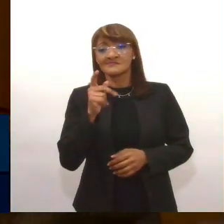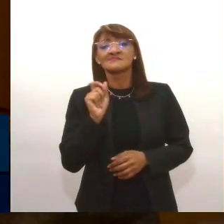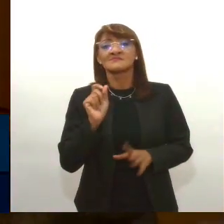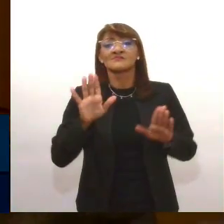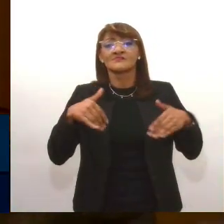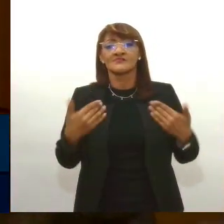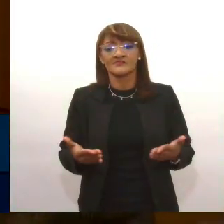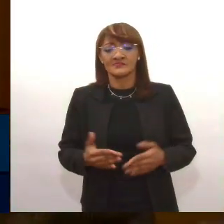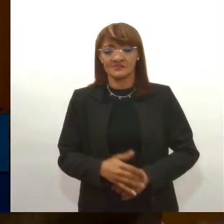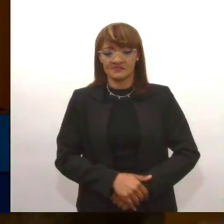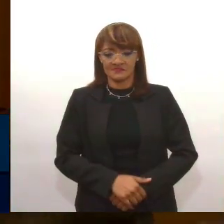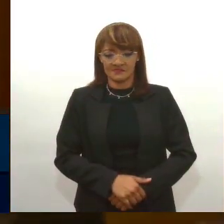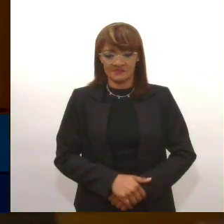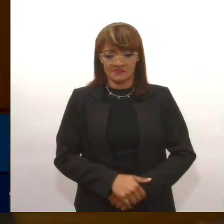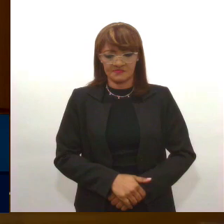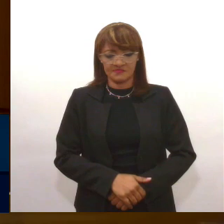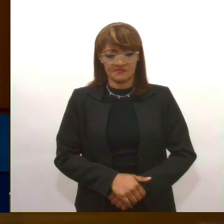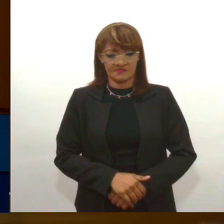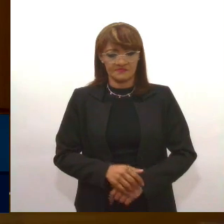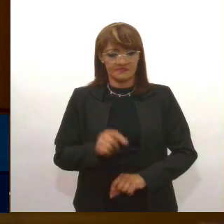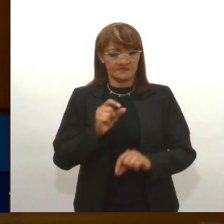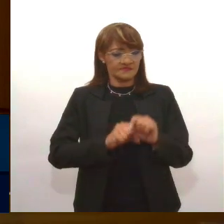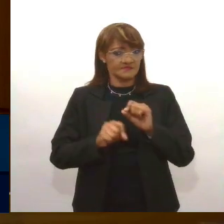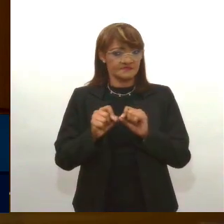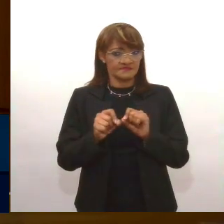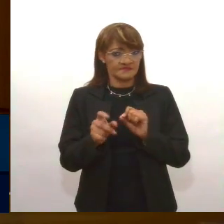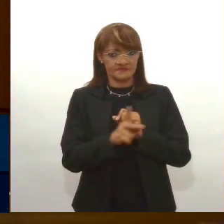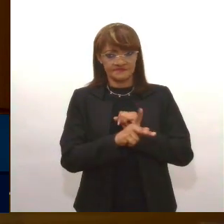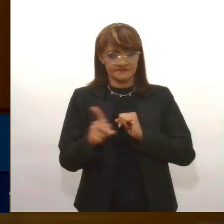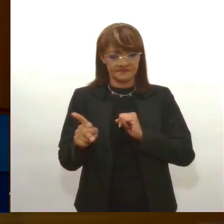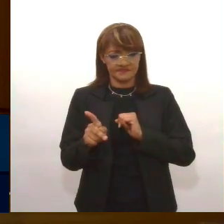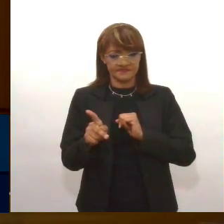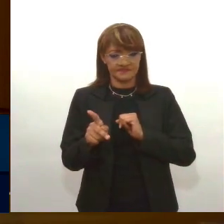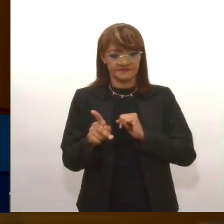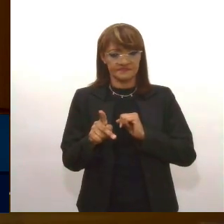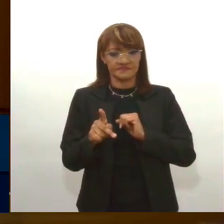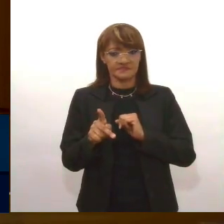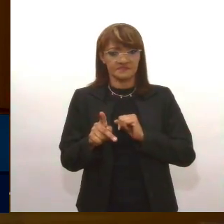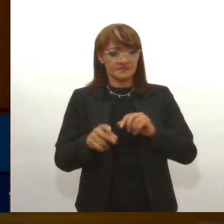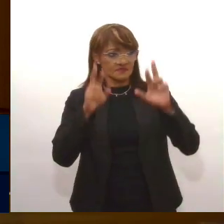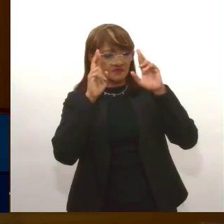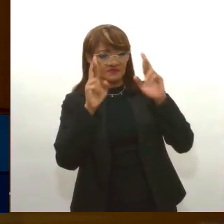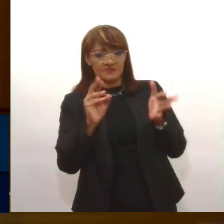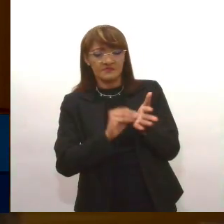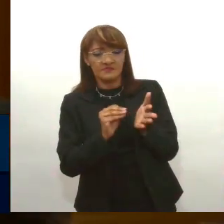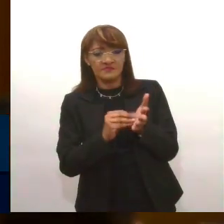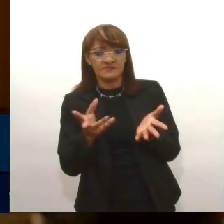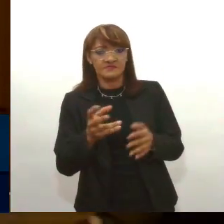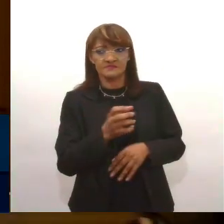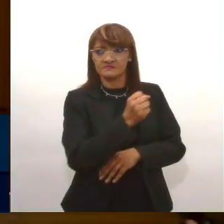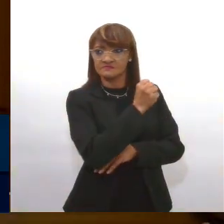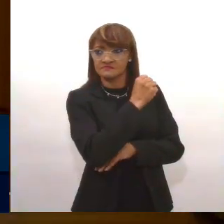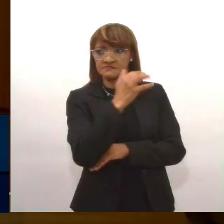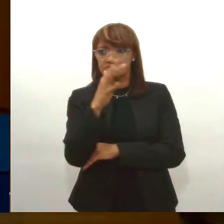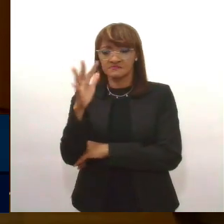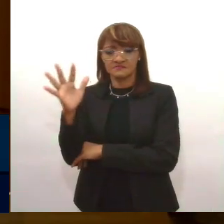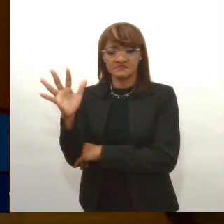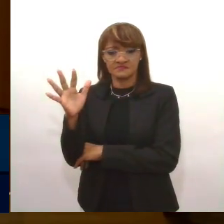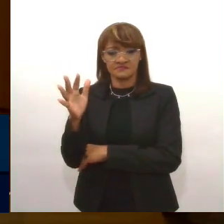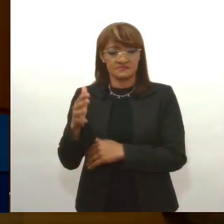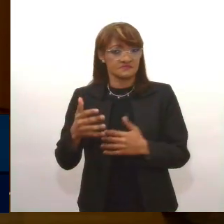eh Presidente Garibaldo que desrespeita o meio ambiente né são construções que não não fazem